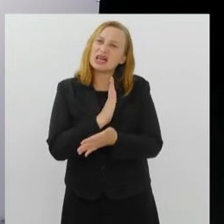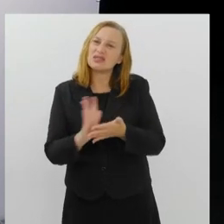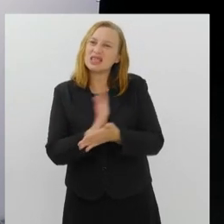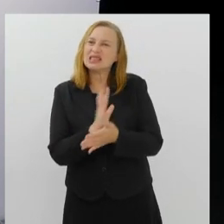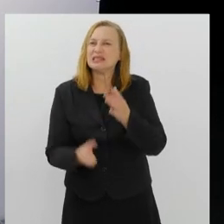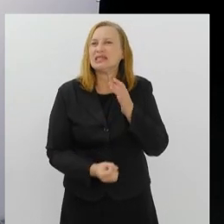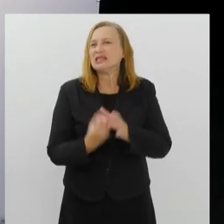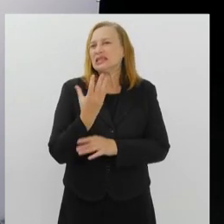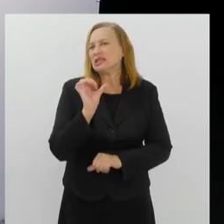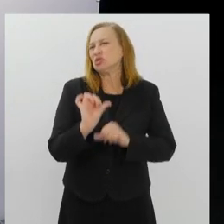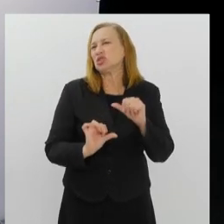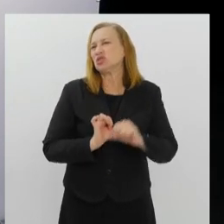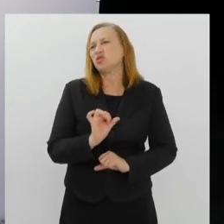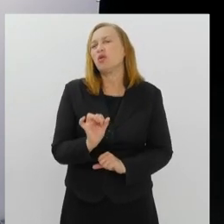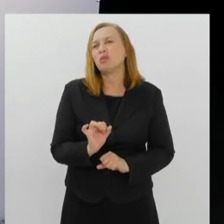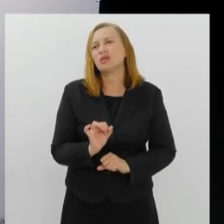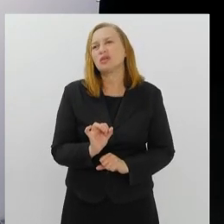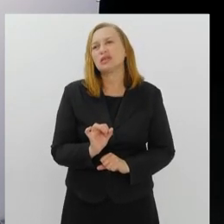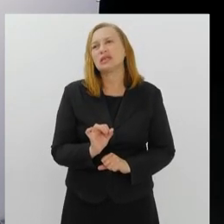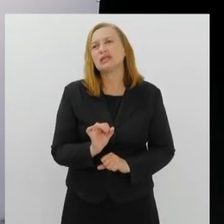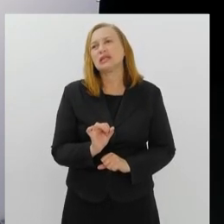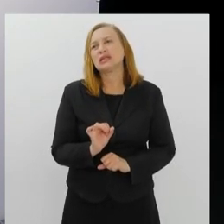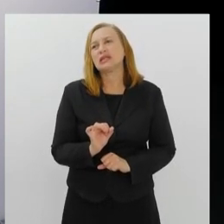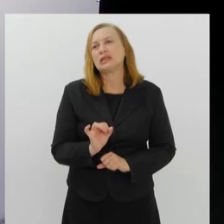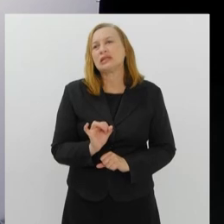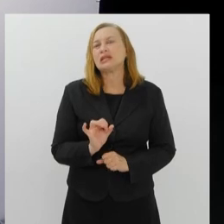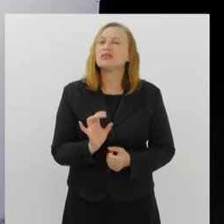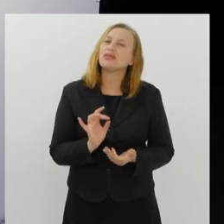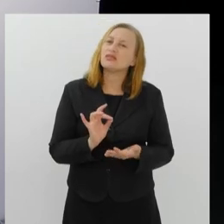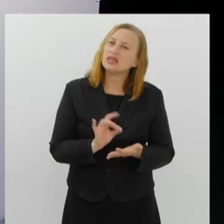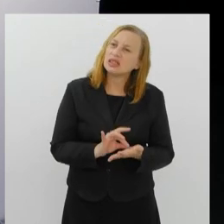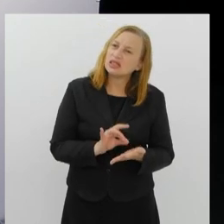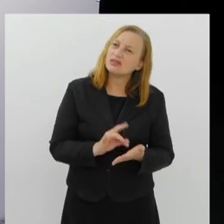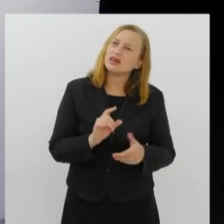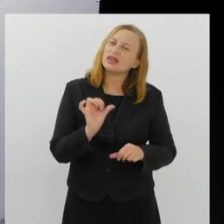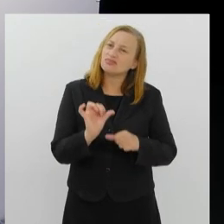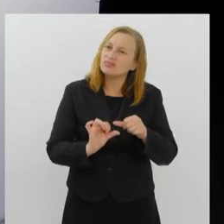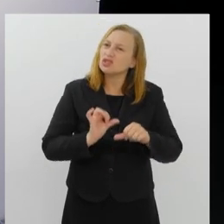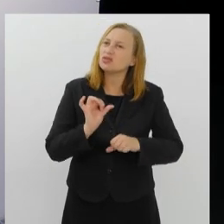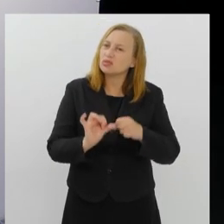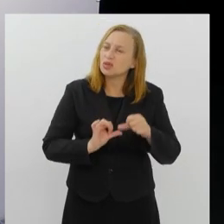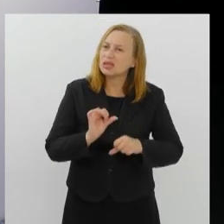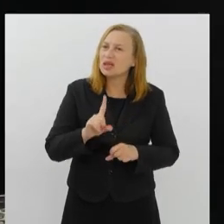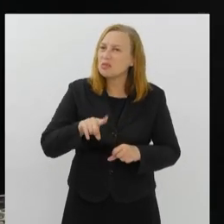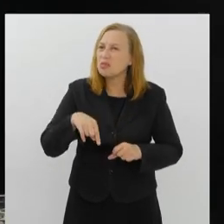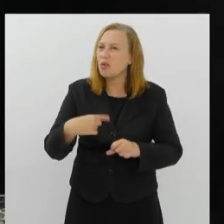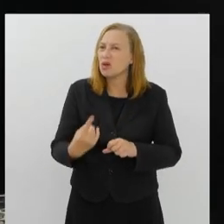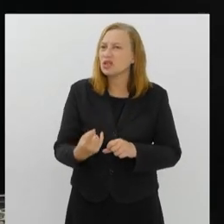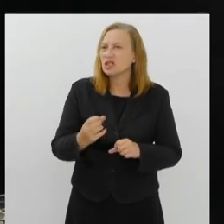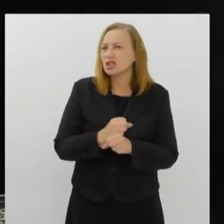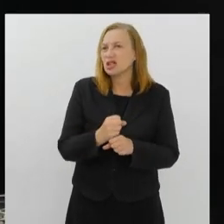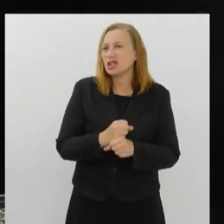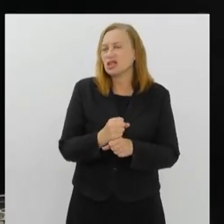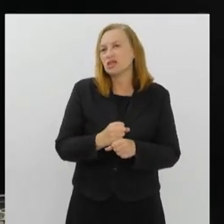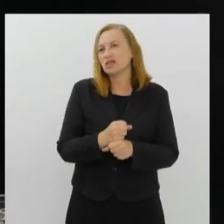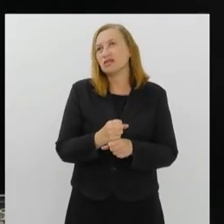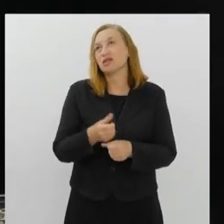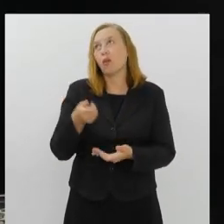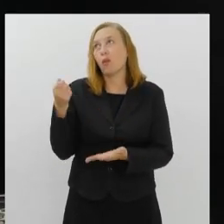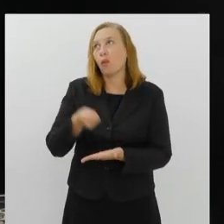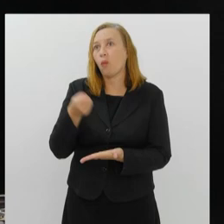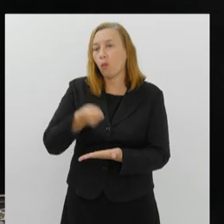cria umas transformações, né? E aquilo vai virando uma verdade, vai virando uma verdade. Daqui a poucos anos a coreografia vai